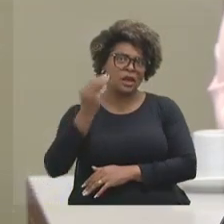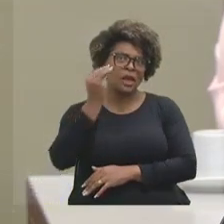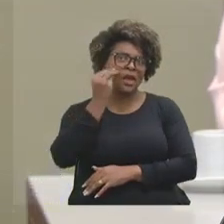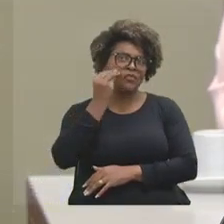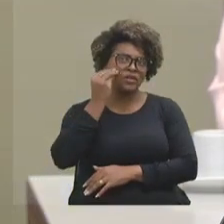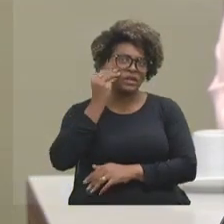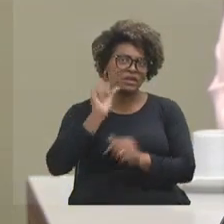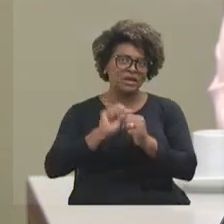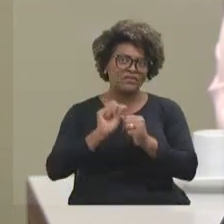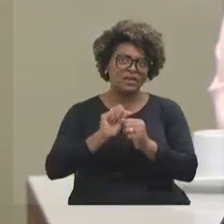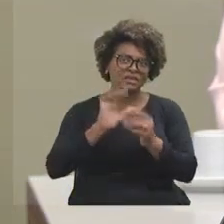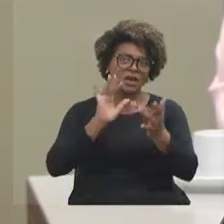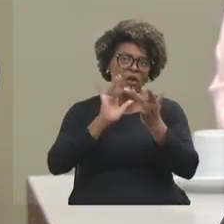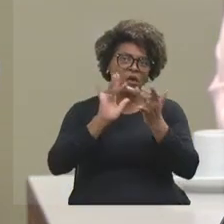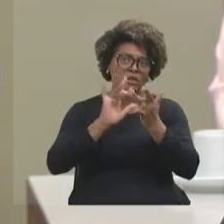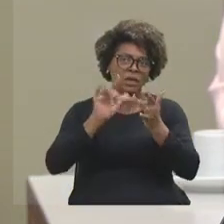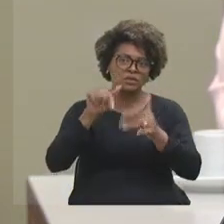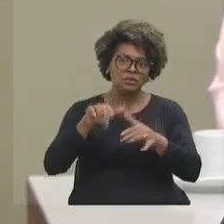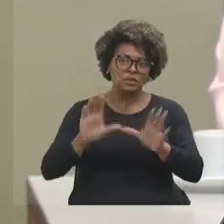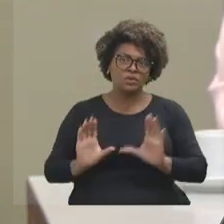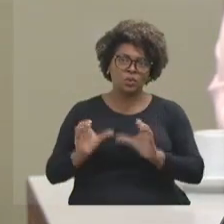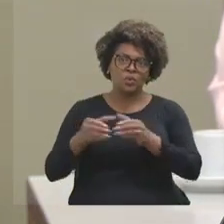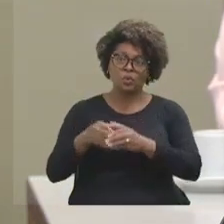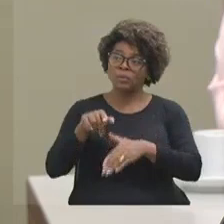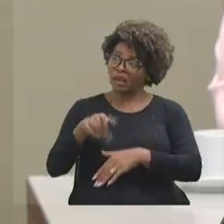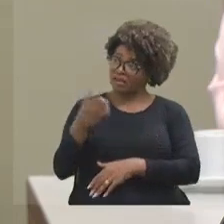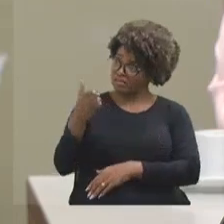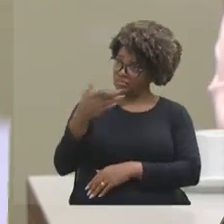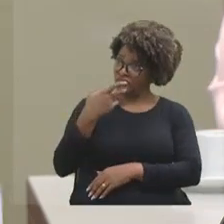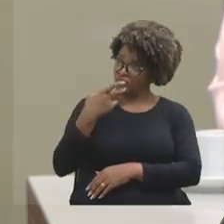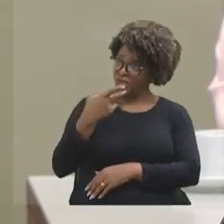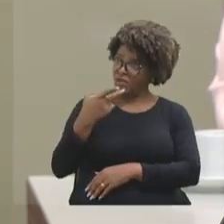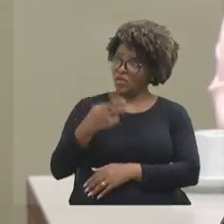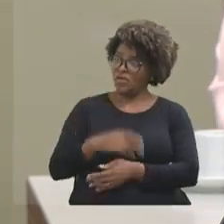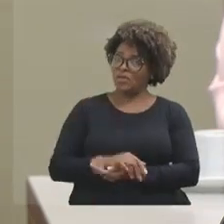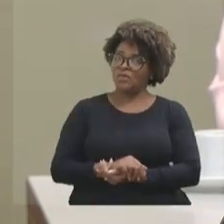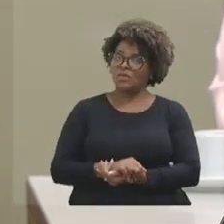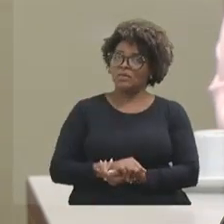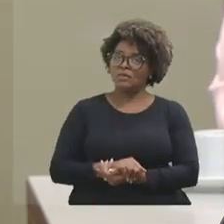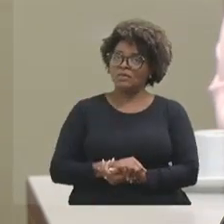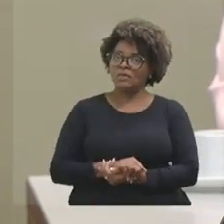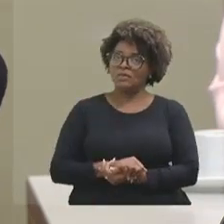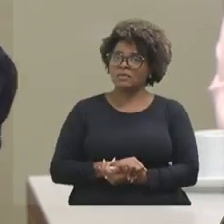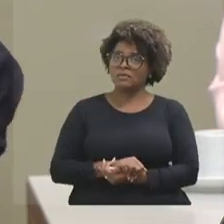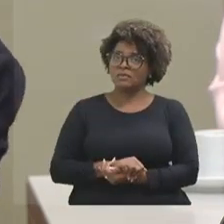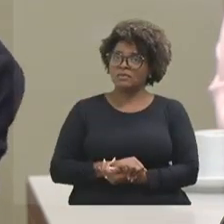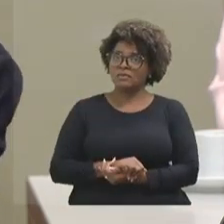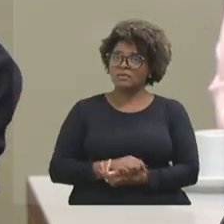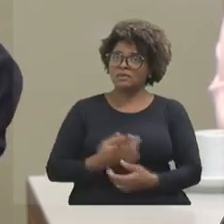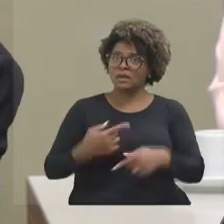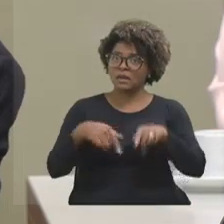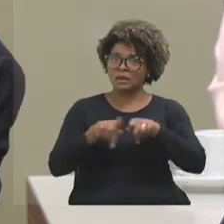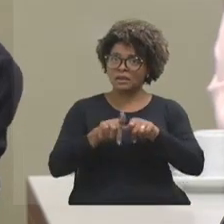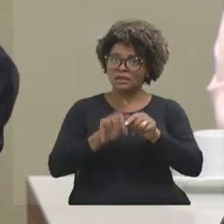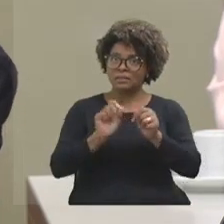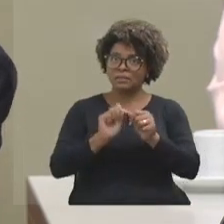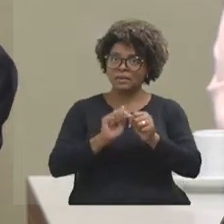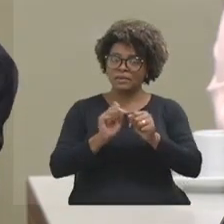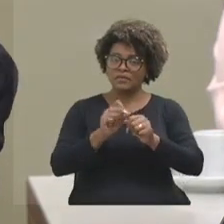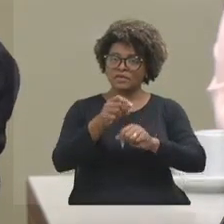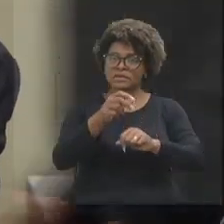entrar em contato com esse pessoal é isso que o senhor falou aí né então e também Fazer uma avaliação